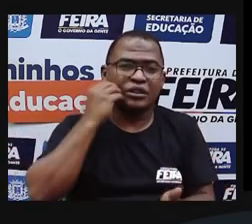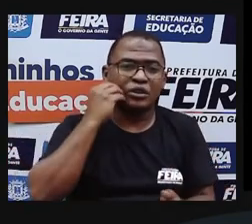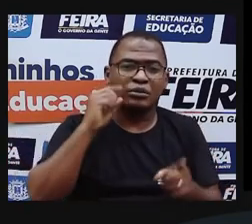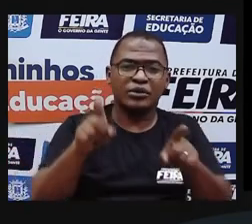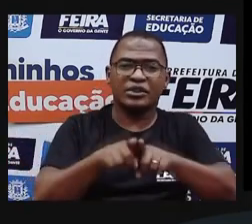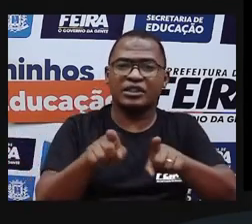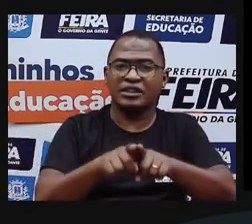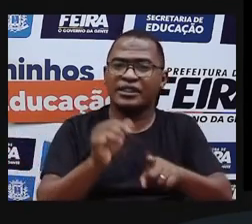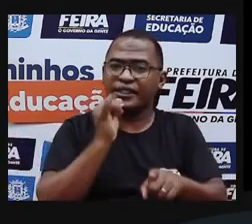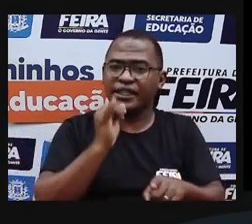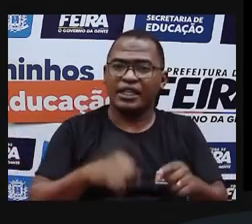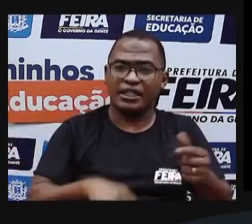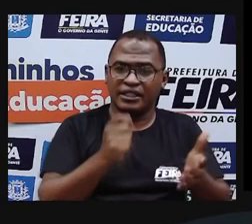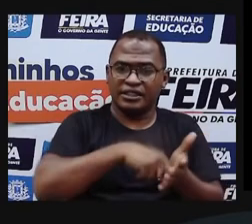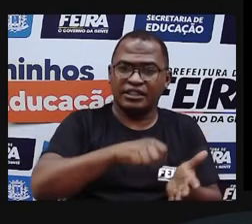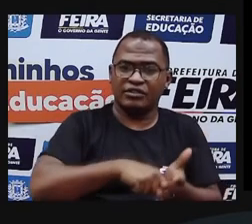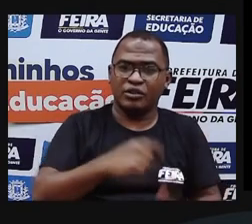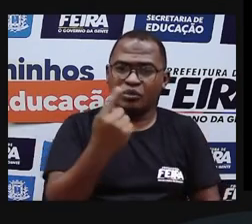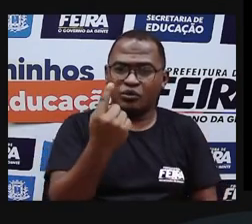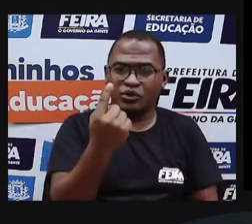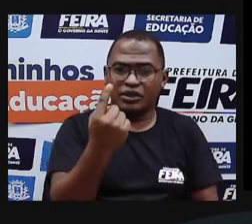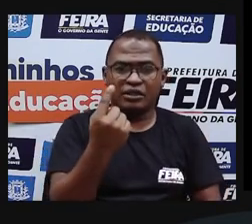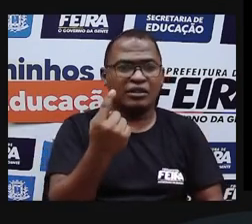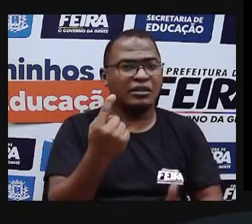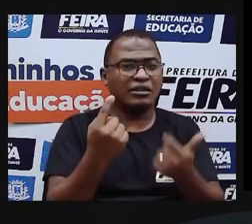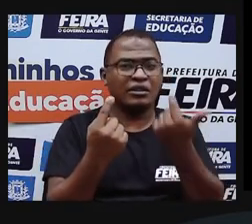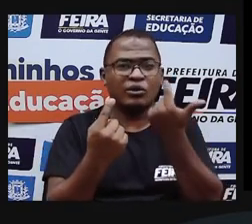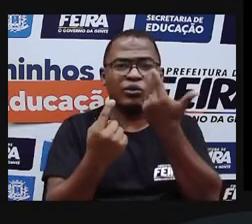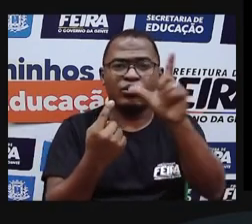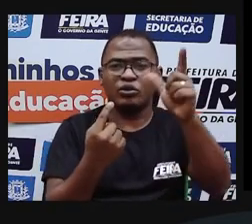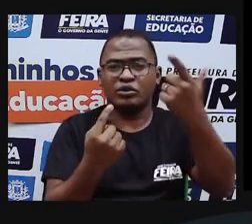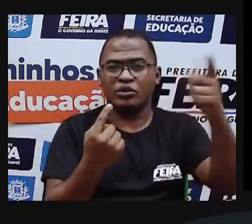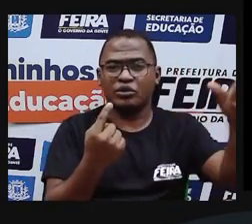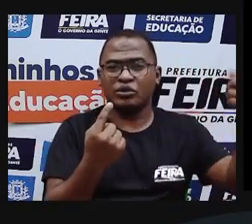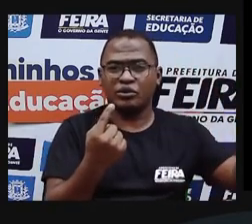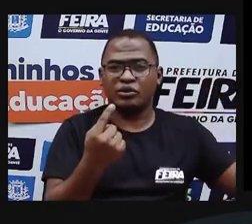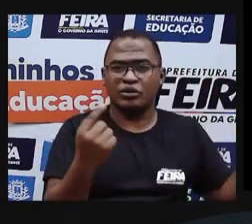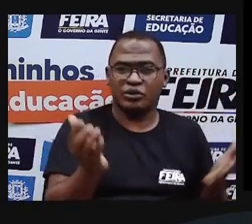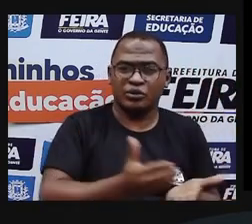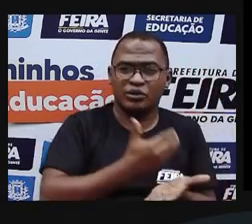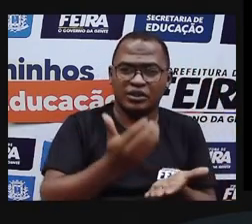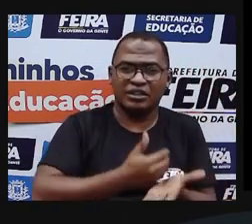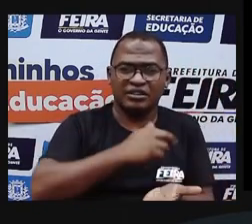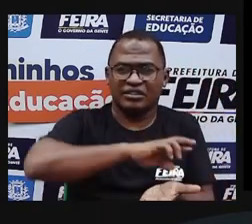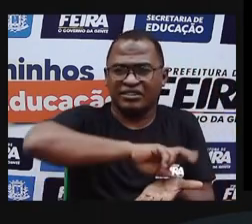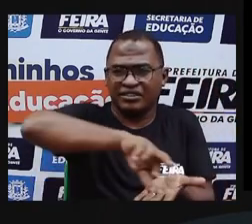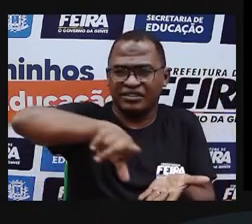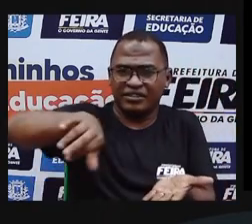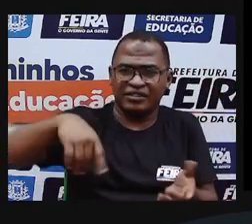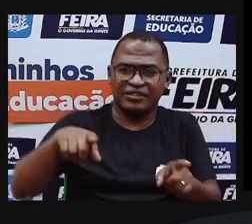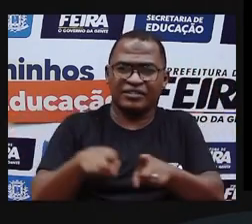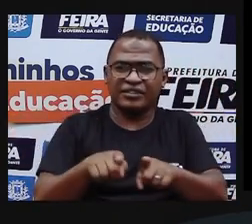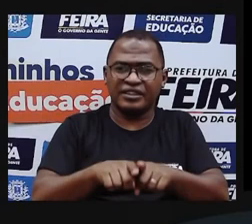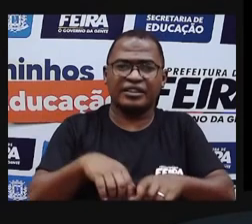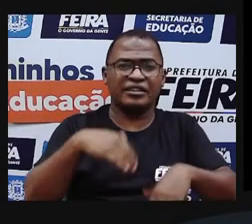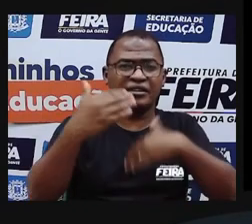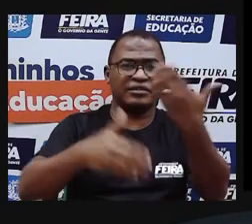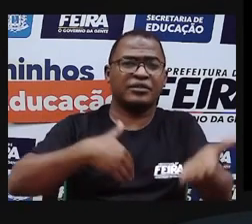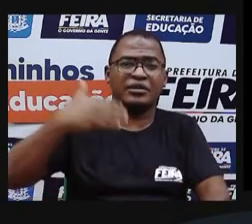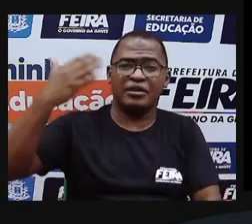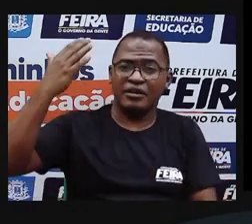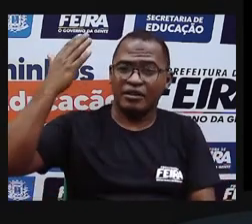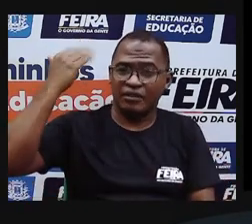escrevendo no seu diário. Carolina escreveu livros publicados que ganharam prêmios, que fizeram sucesso,